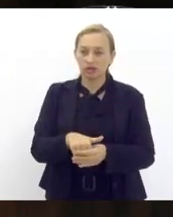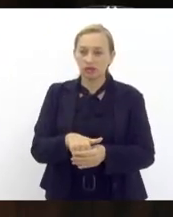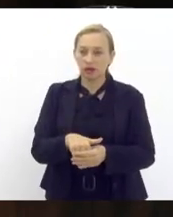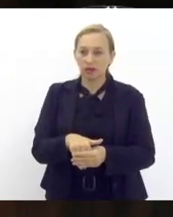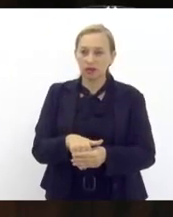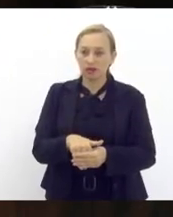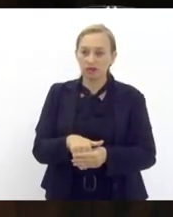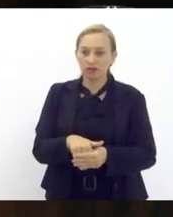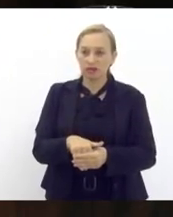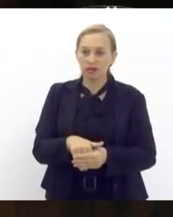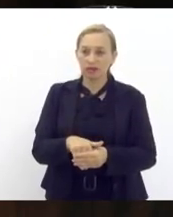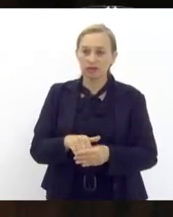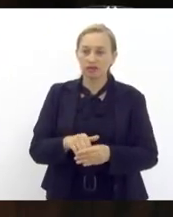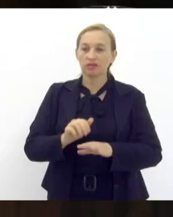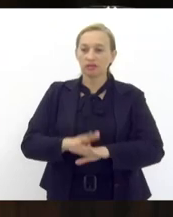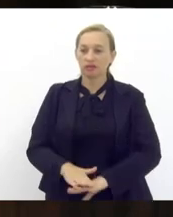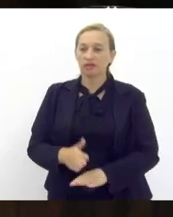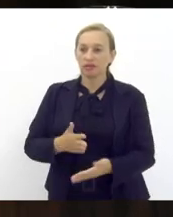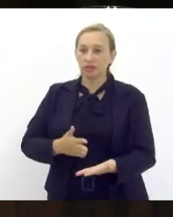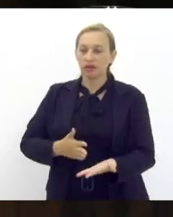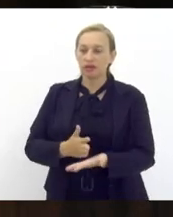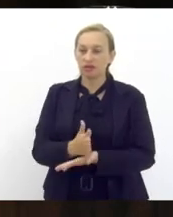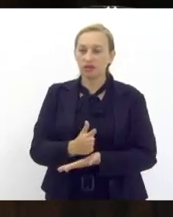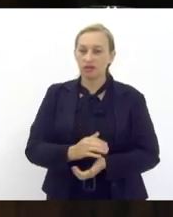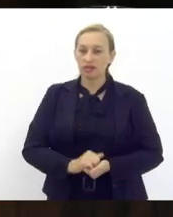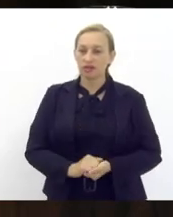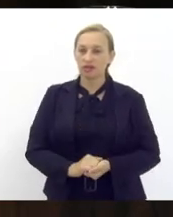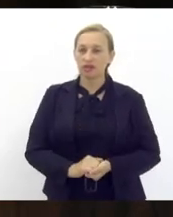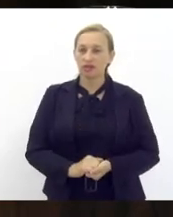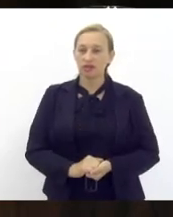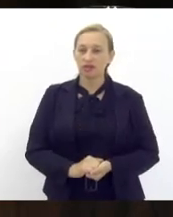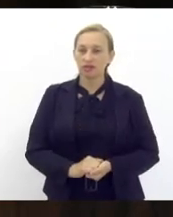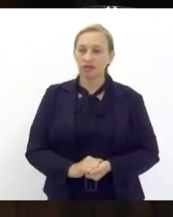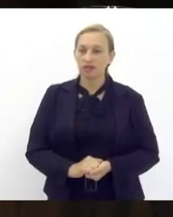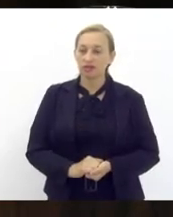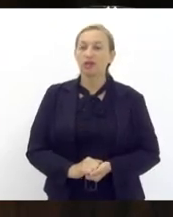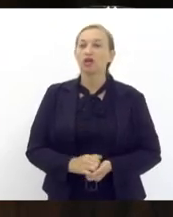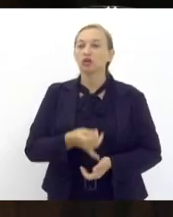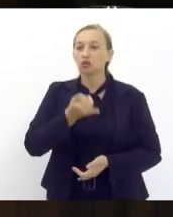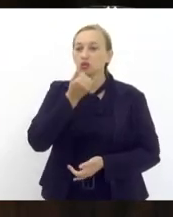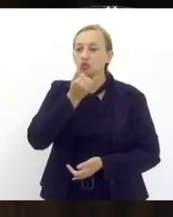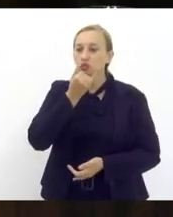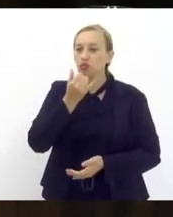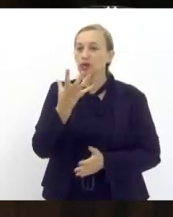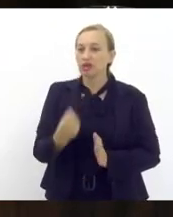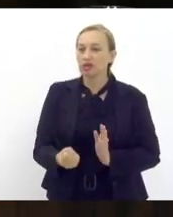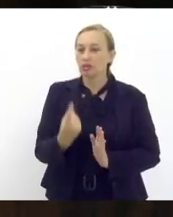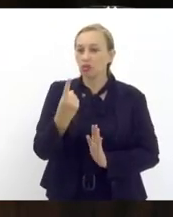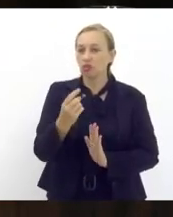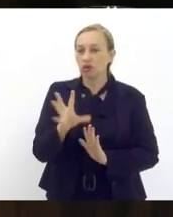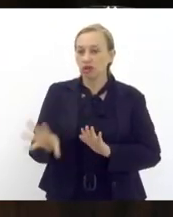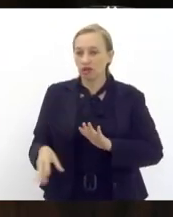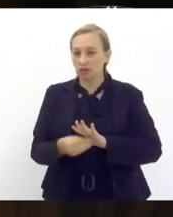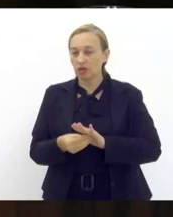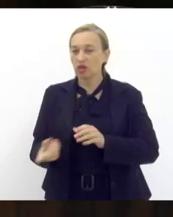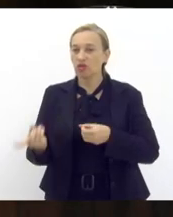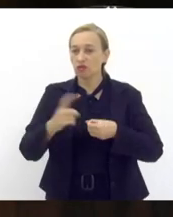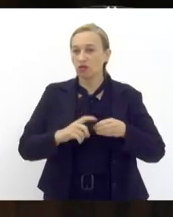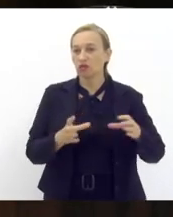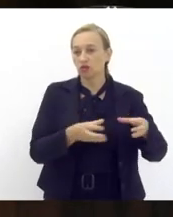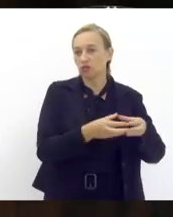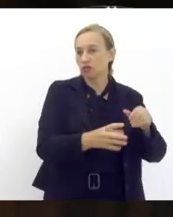quem queira discutir, aprovado. Desculpa. Recebeu uma emenda. E retorna